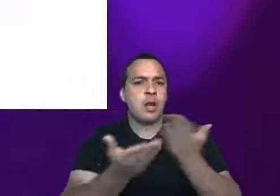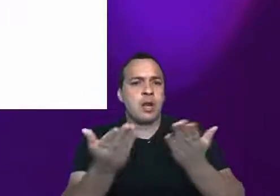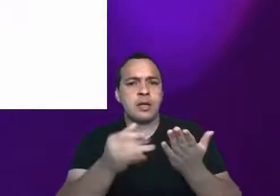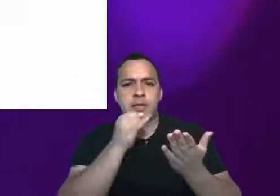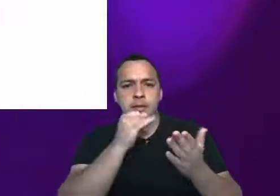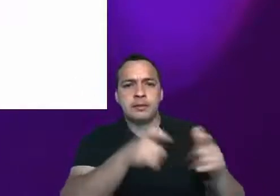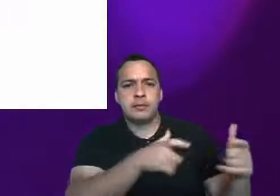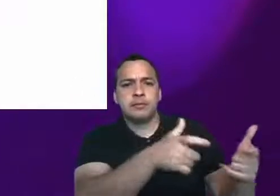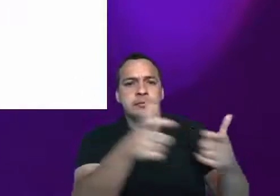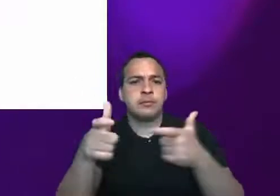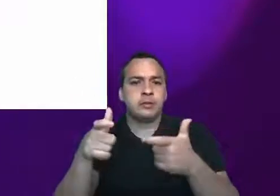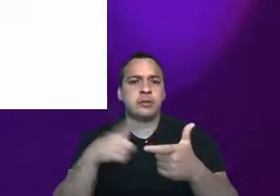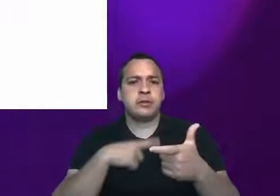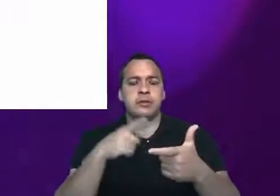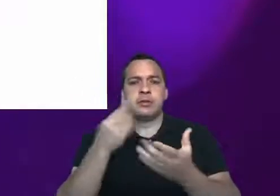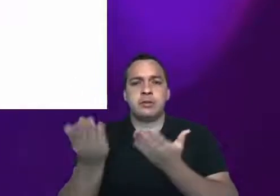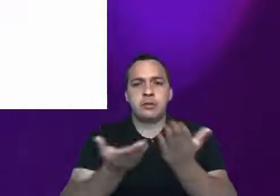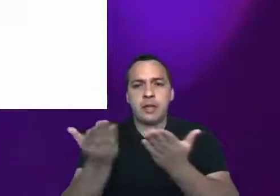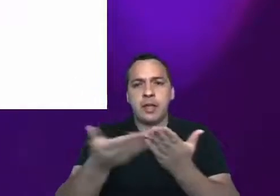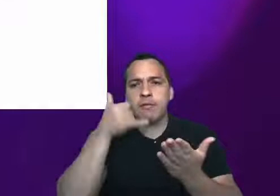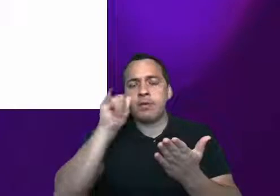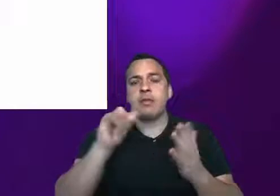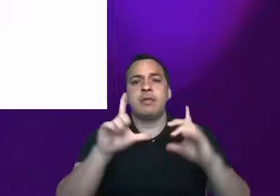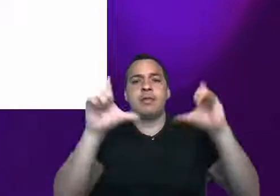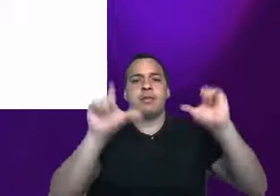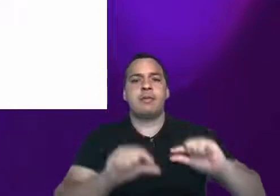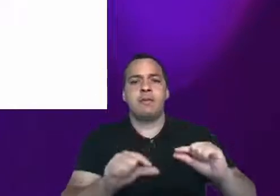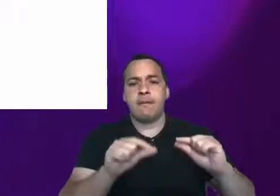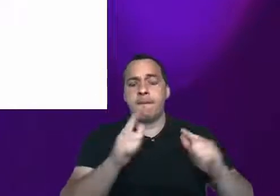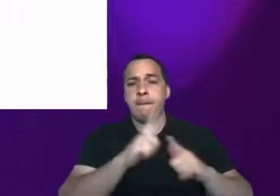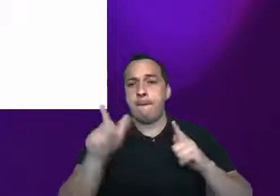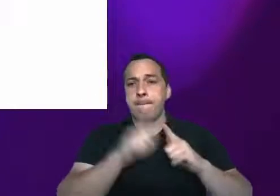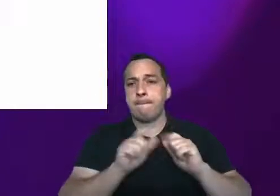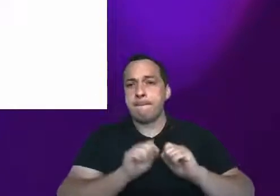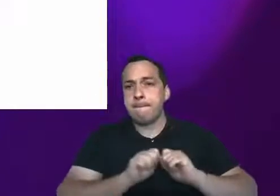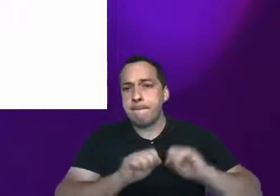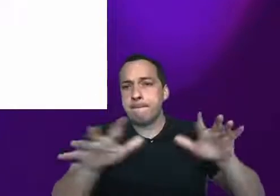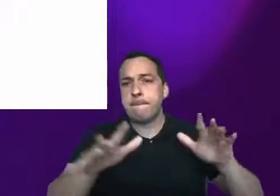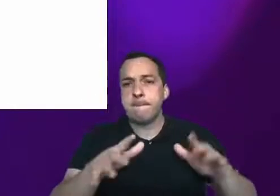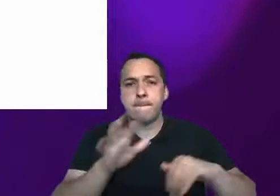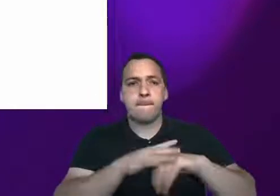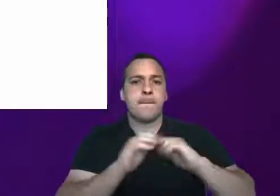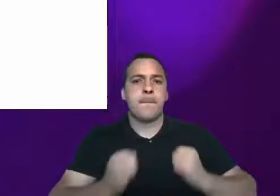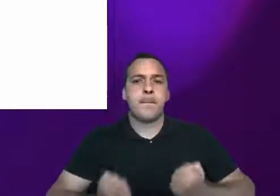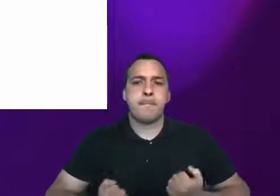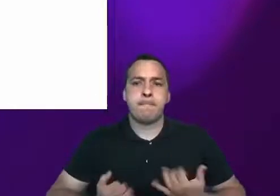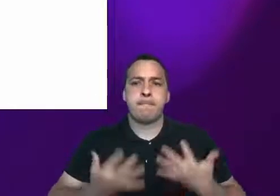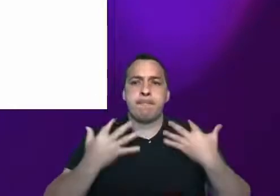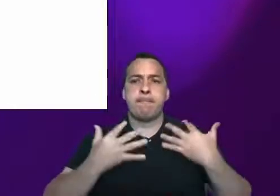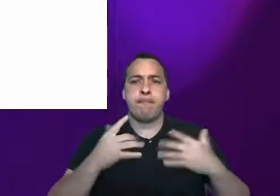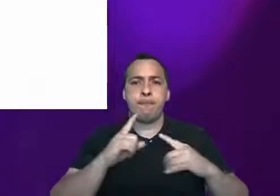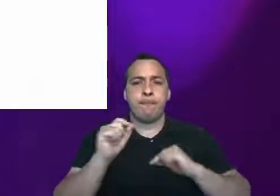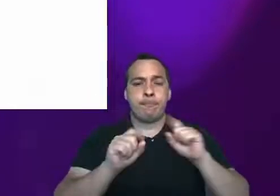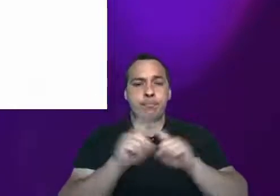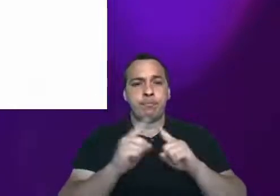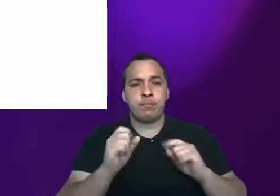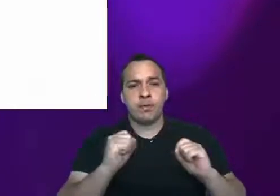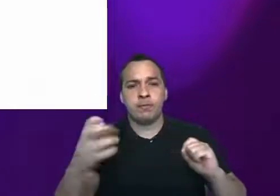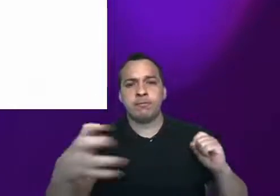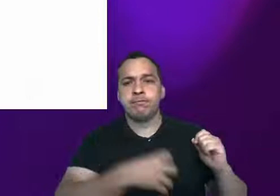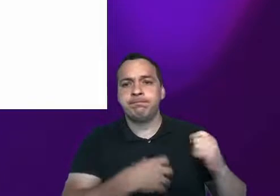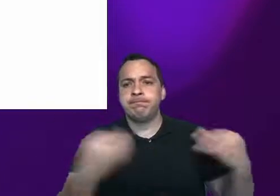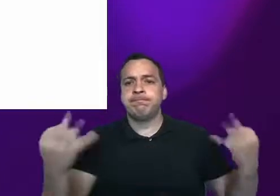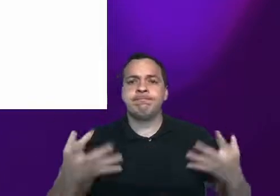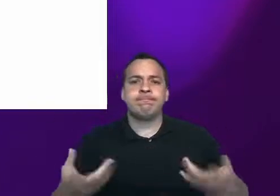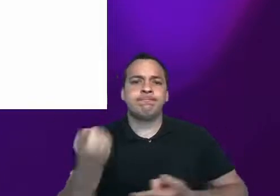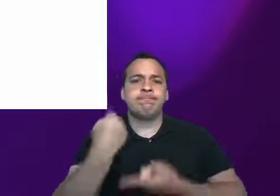locorregionais, evitando a progressão do tumor, além dos critérios de Milão, o que inviabilizaria um transplante bem-sucedido. Então,